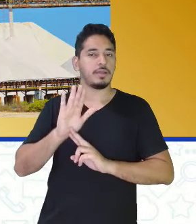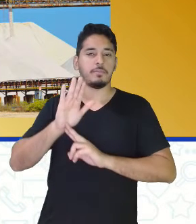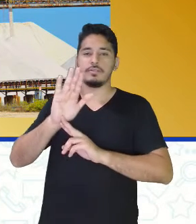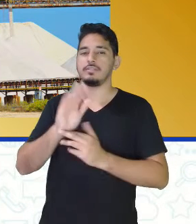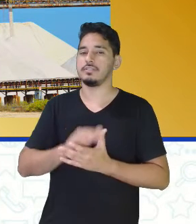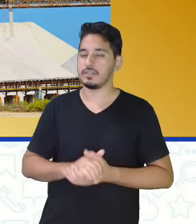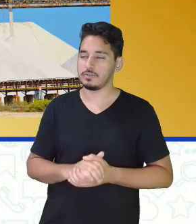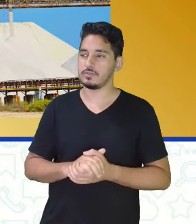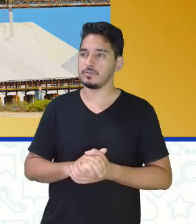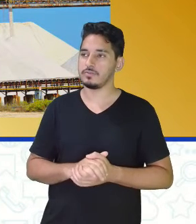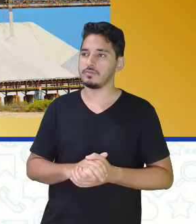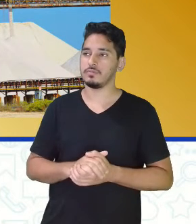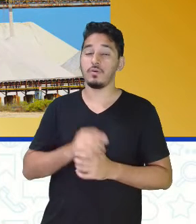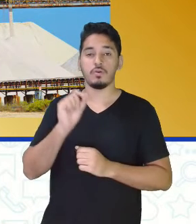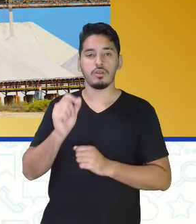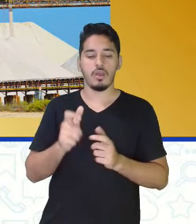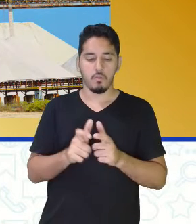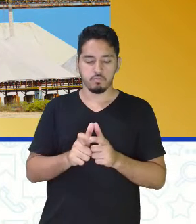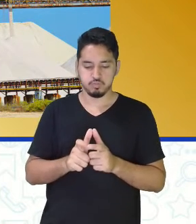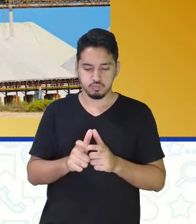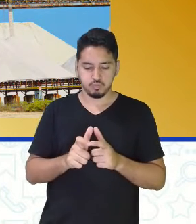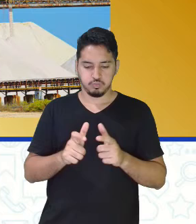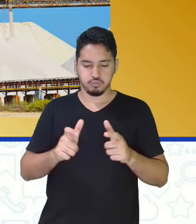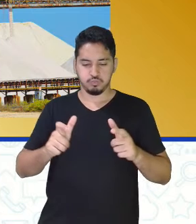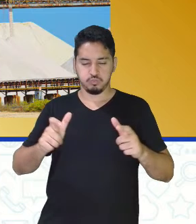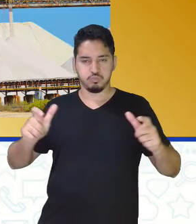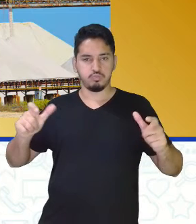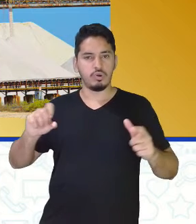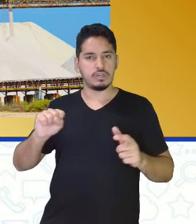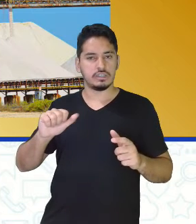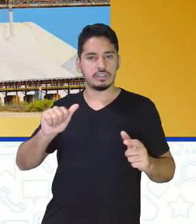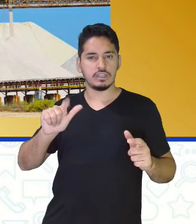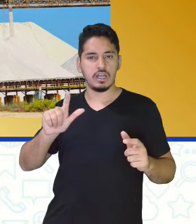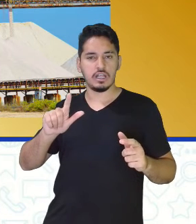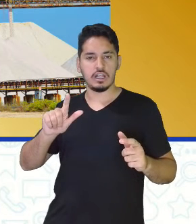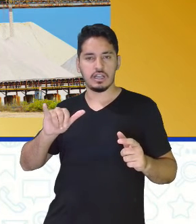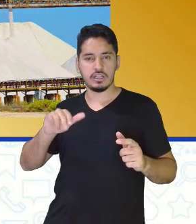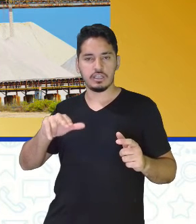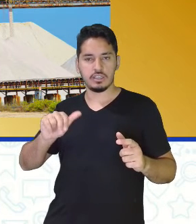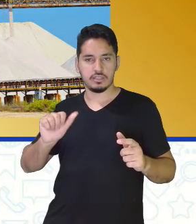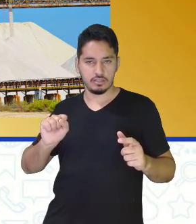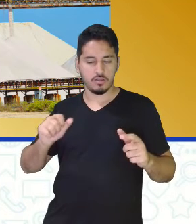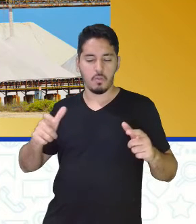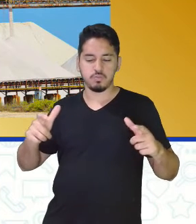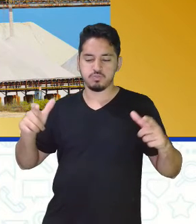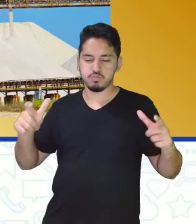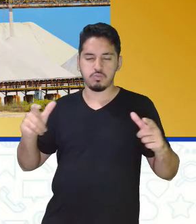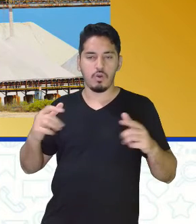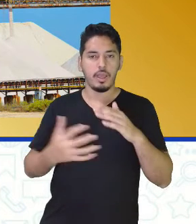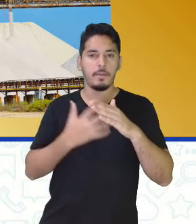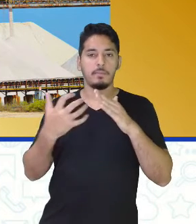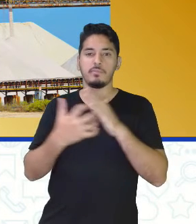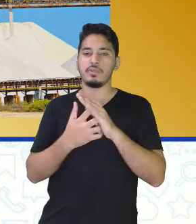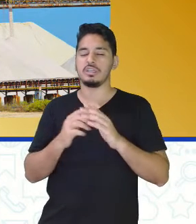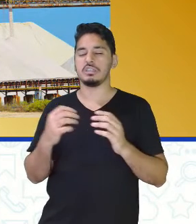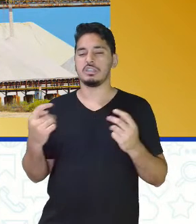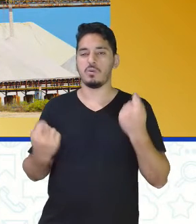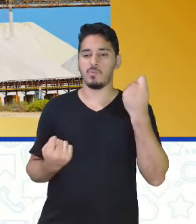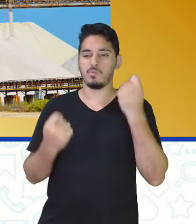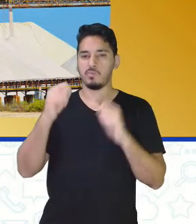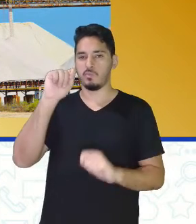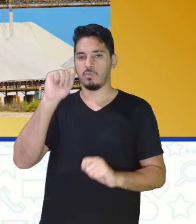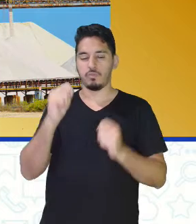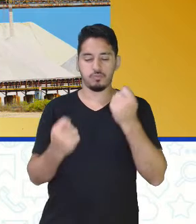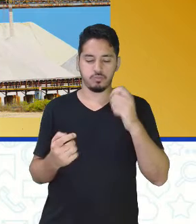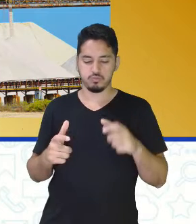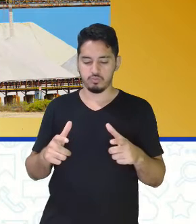né? Através de grandes proporções salinas, de grande nível, né? Vamos dizer, a empresa tem um número